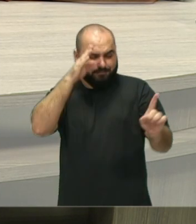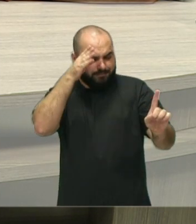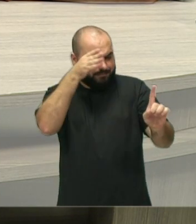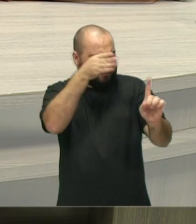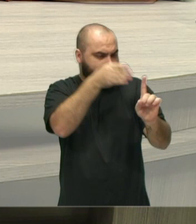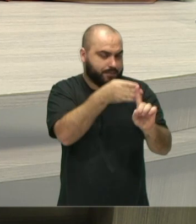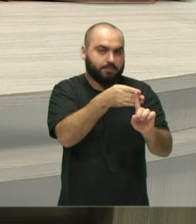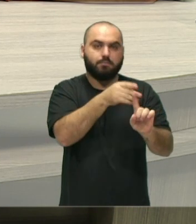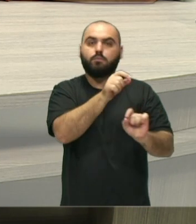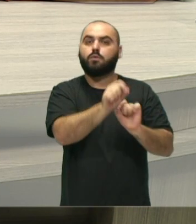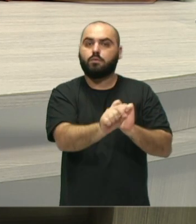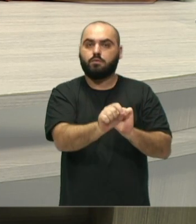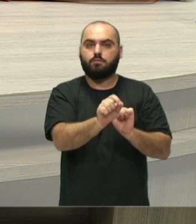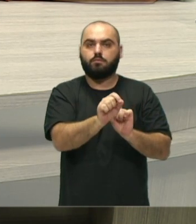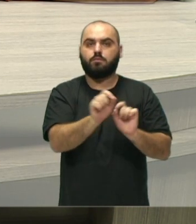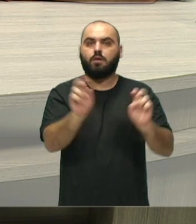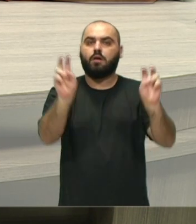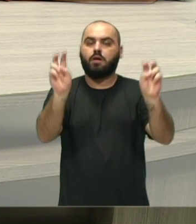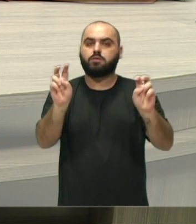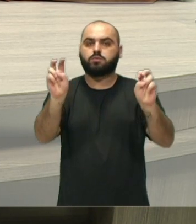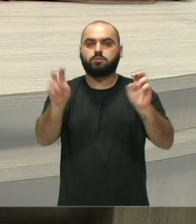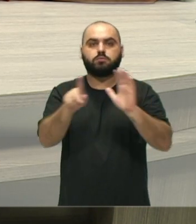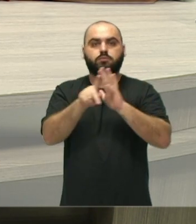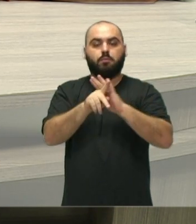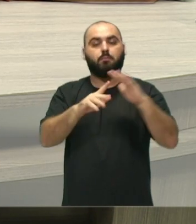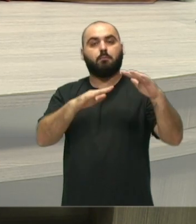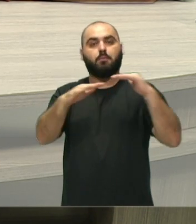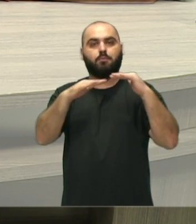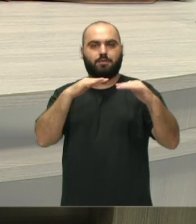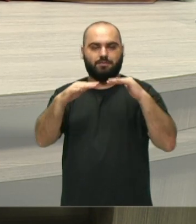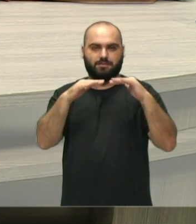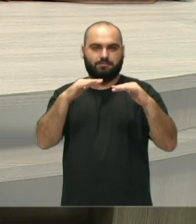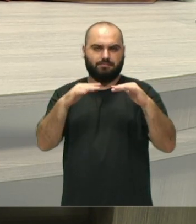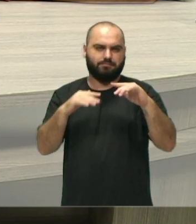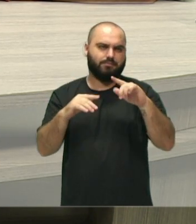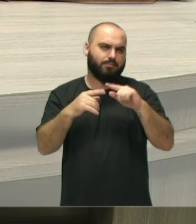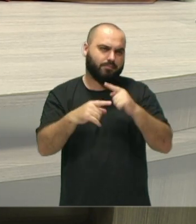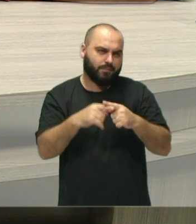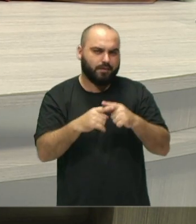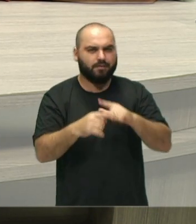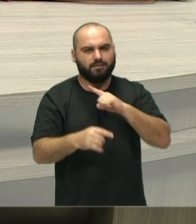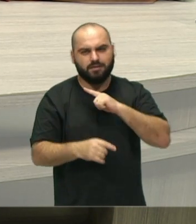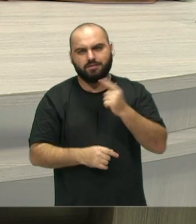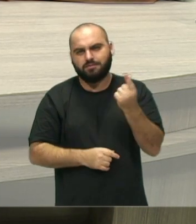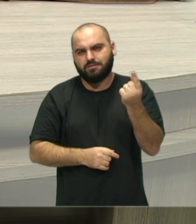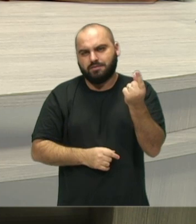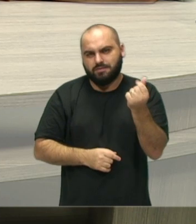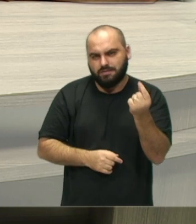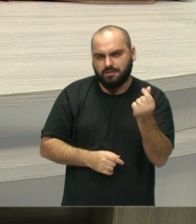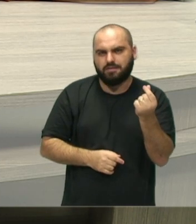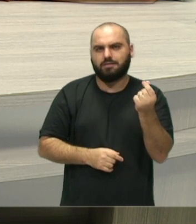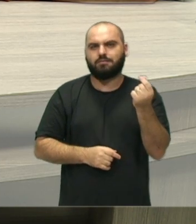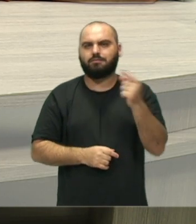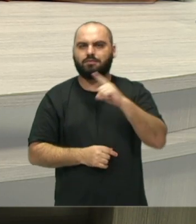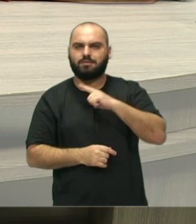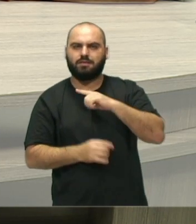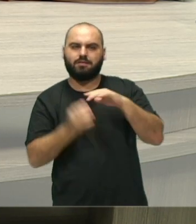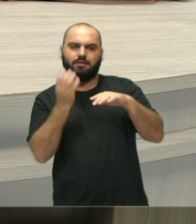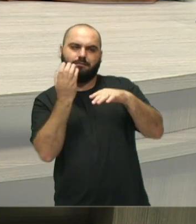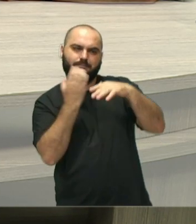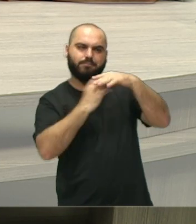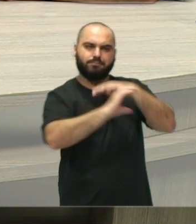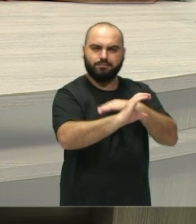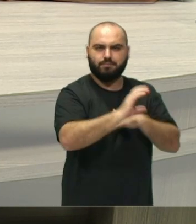têm a questão da mobilidade e tem muito dinheiro público, muito investimento privado também. João